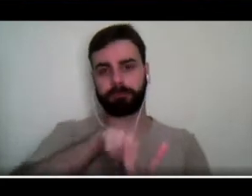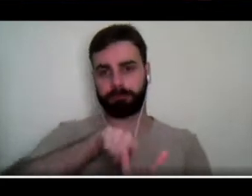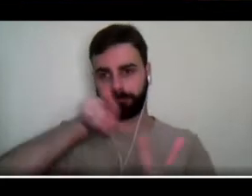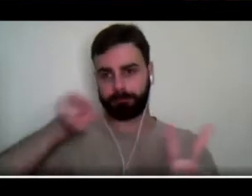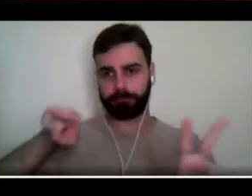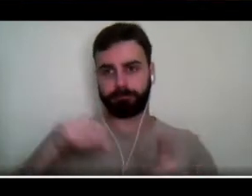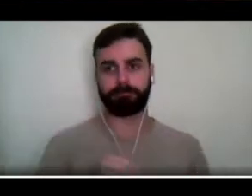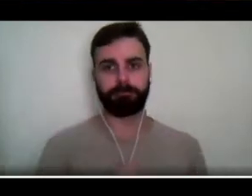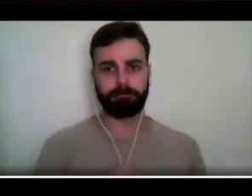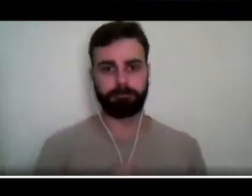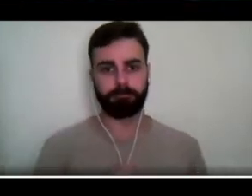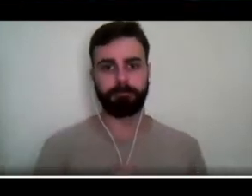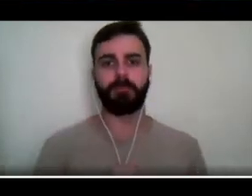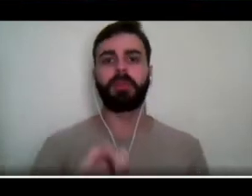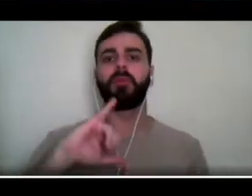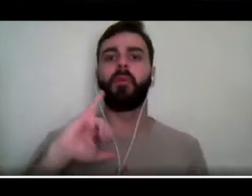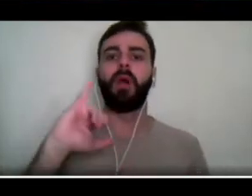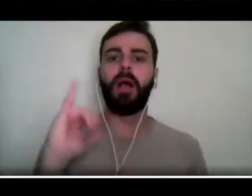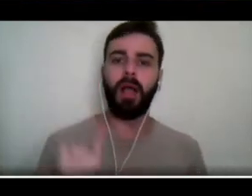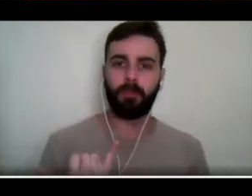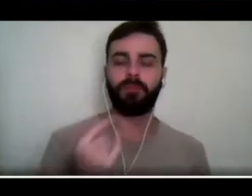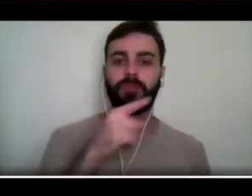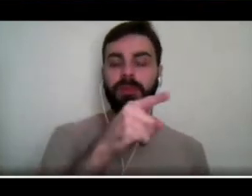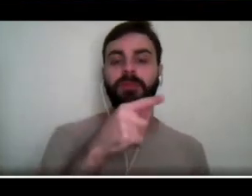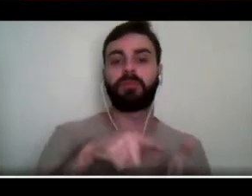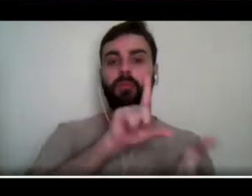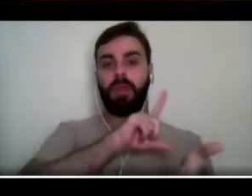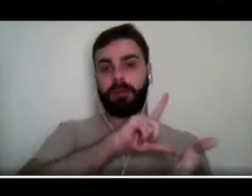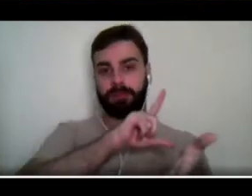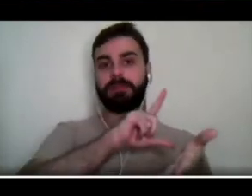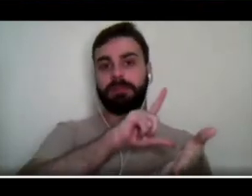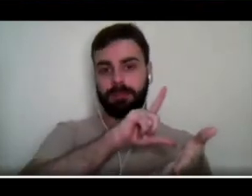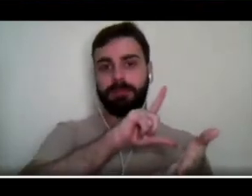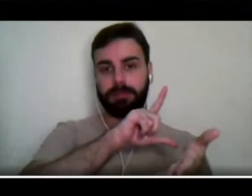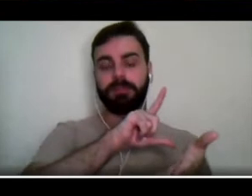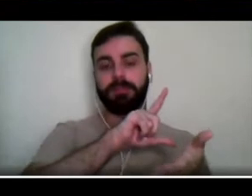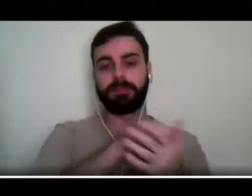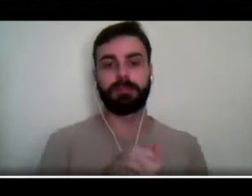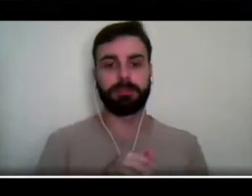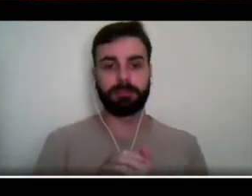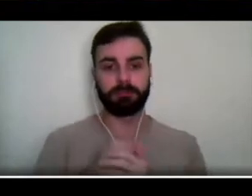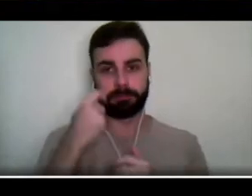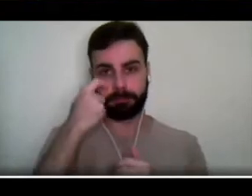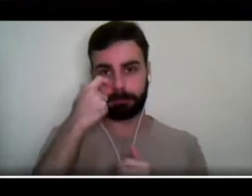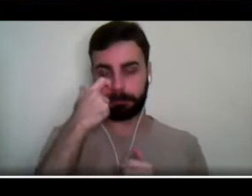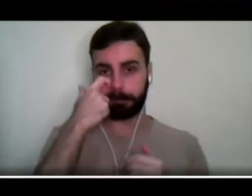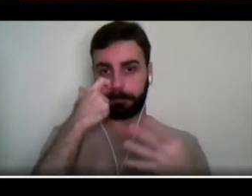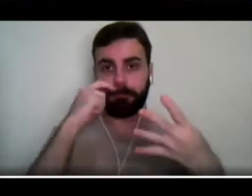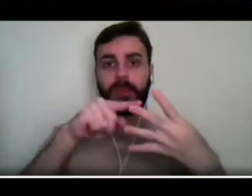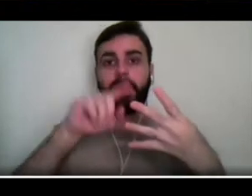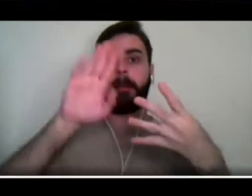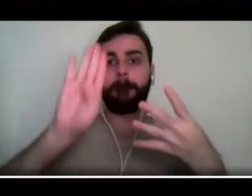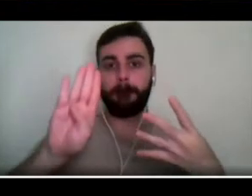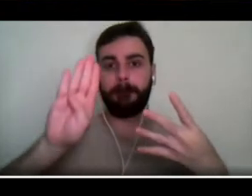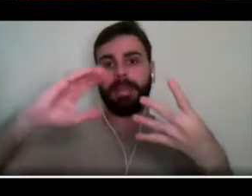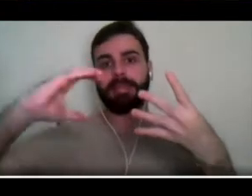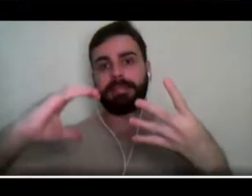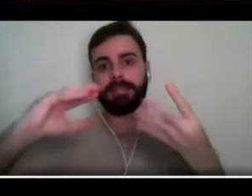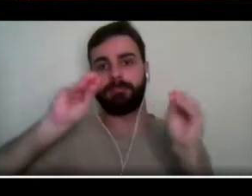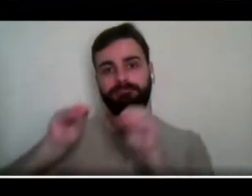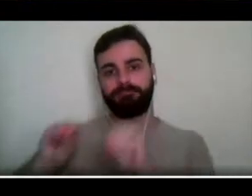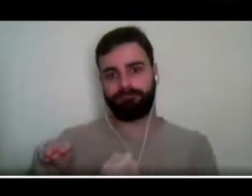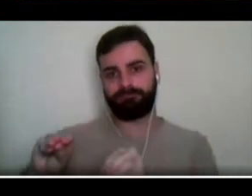Entendeu? Então, o módulo dessa aceleração aqui vai ser o quê? Vai ser essa coisa gigante aqui,